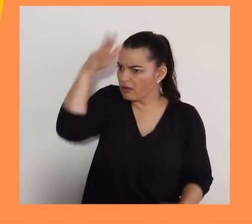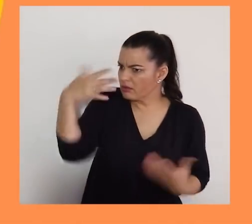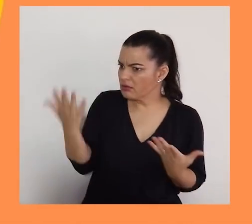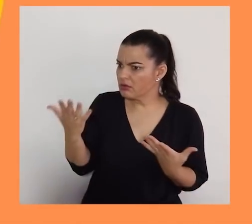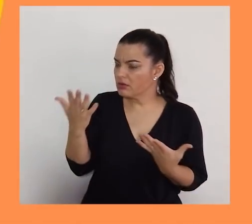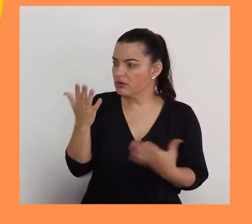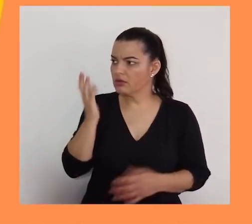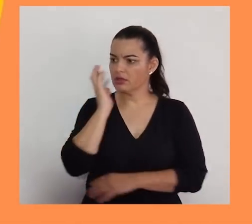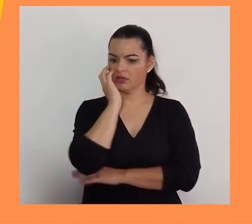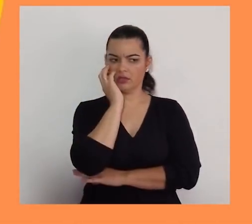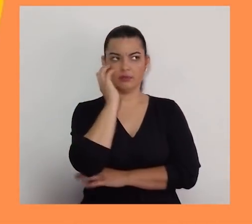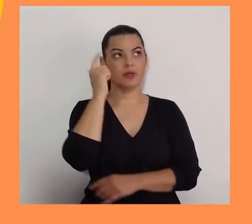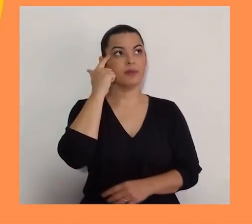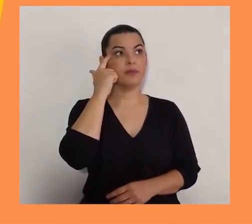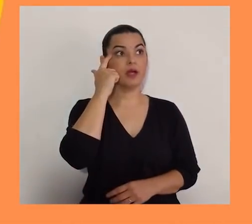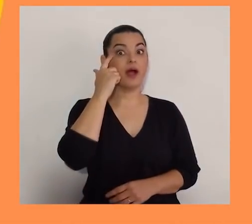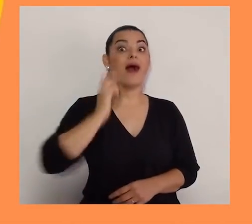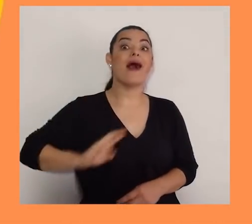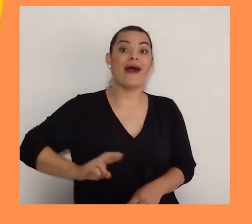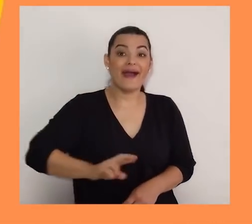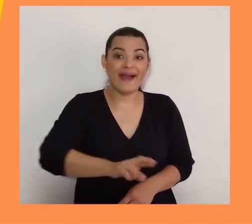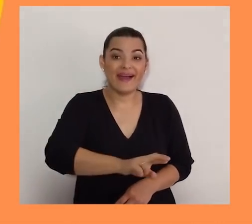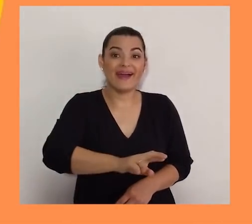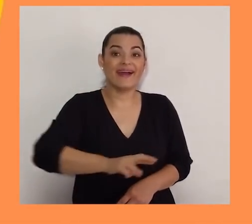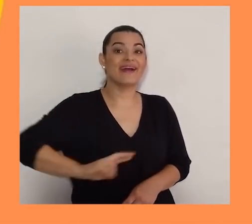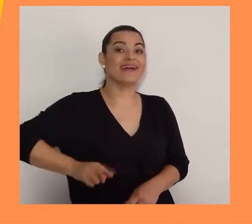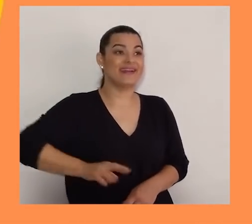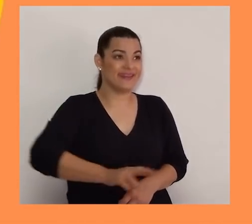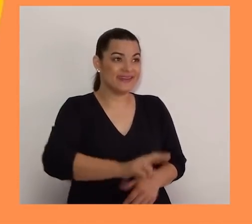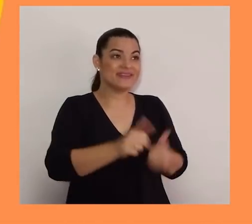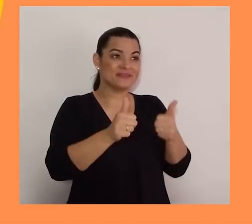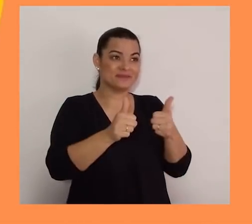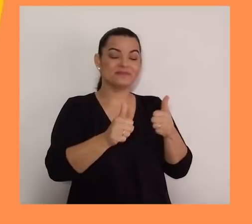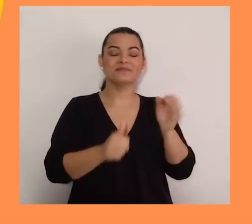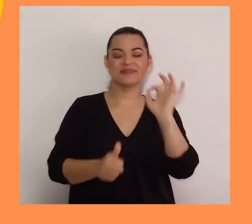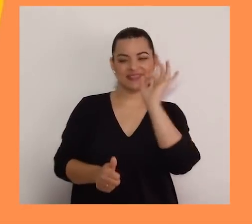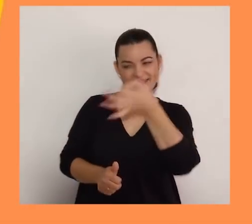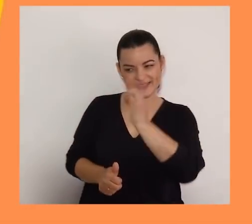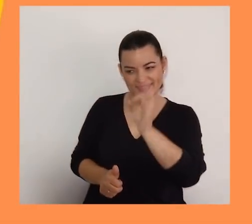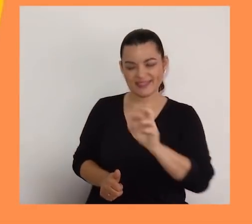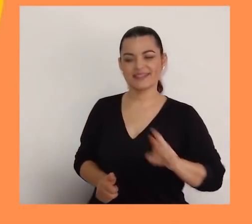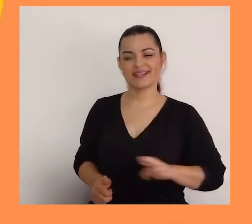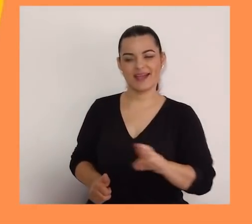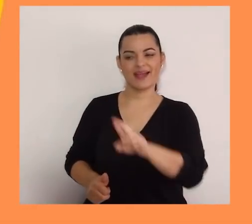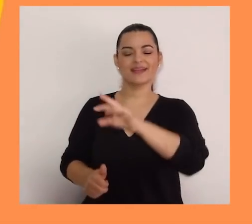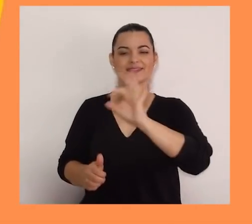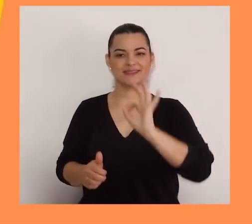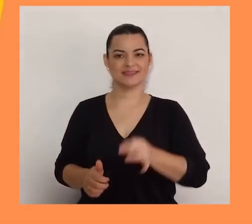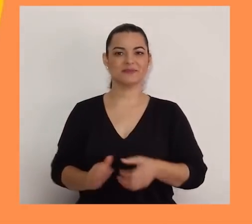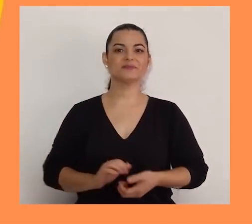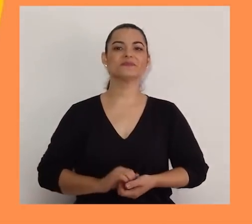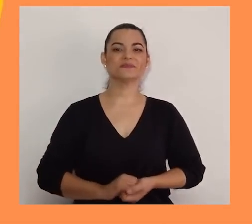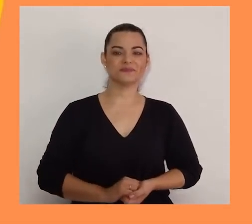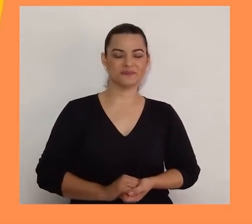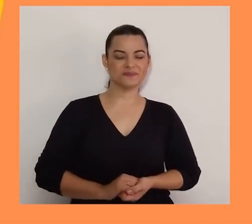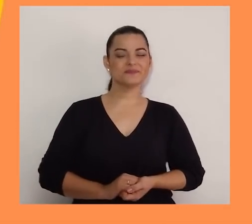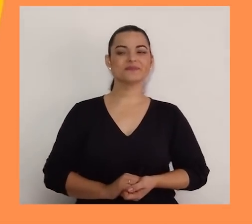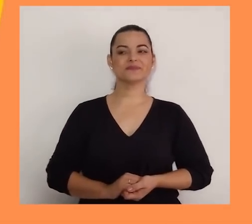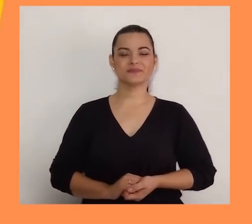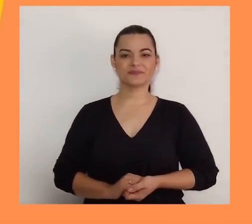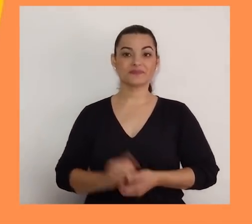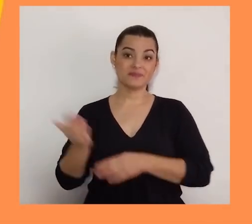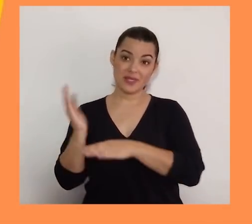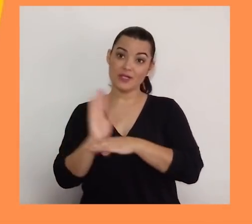rabanete. Puxa que puxa. Nada do rabanete sair da terra. Nada.